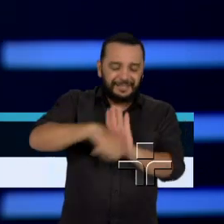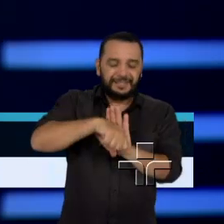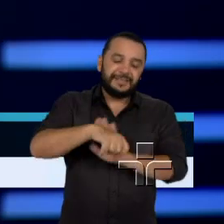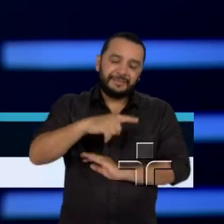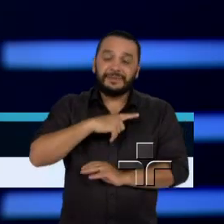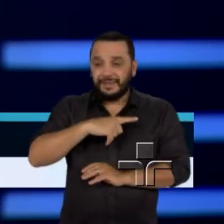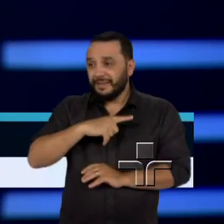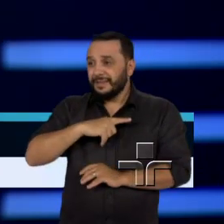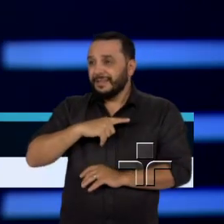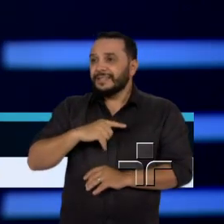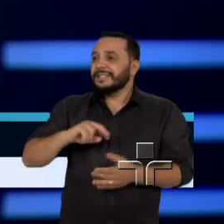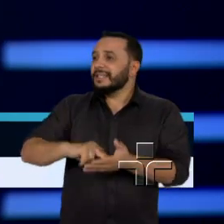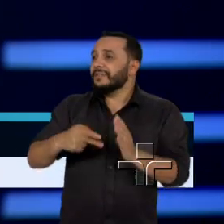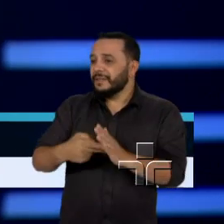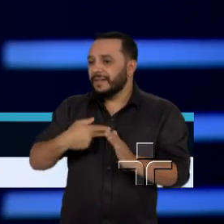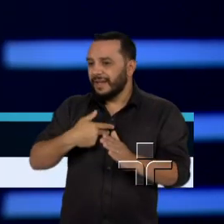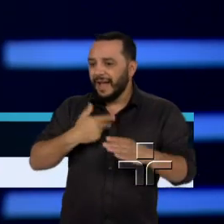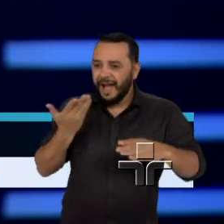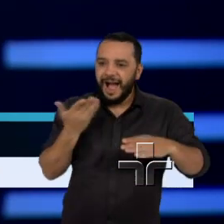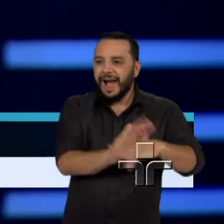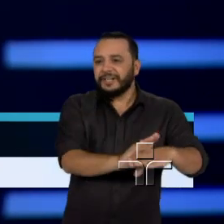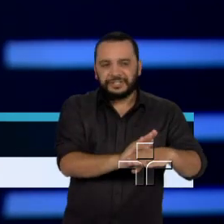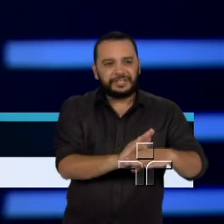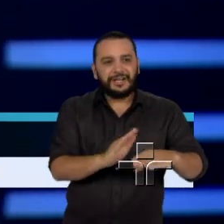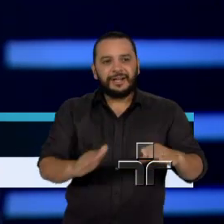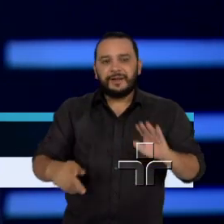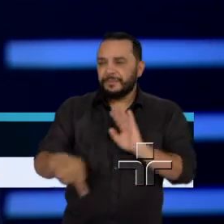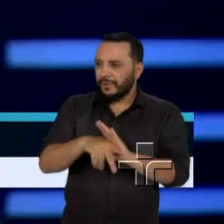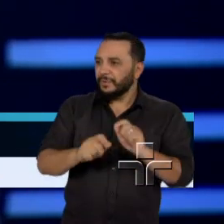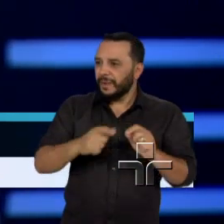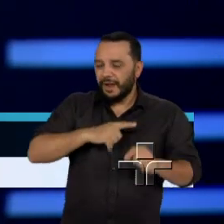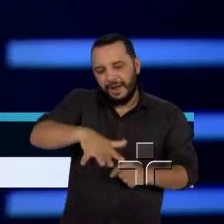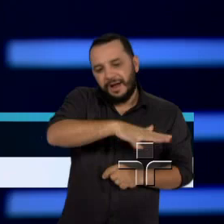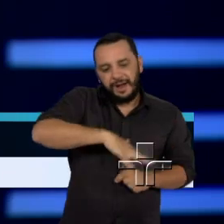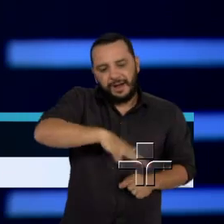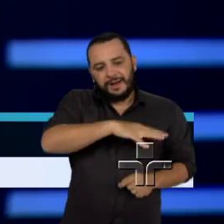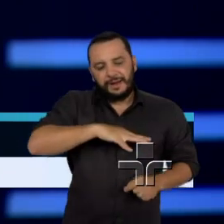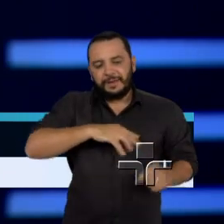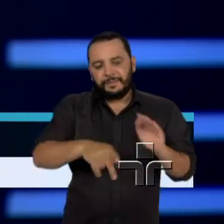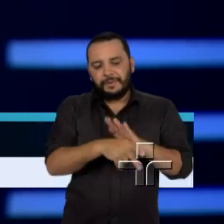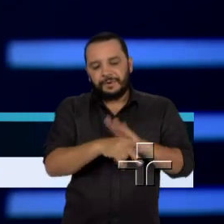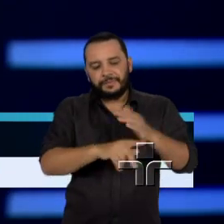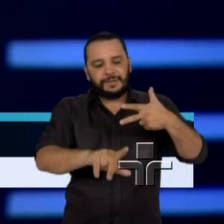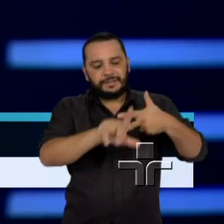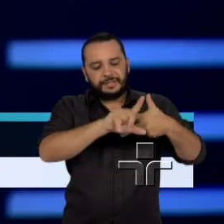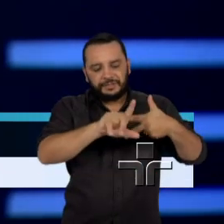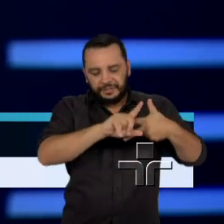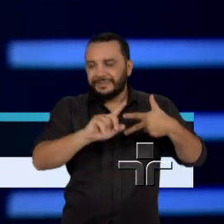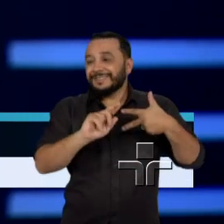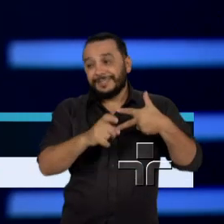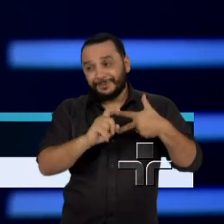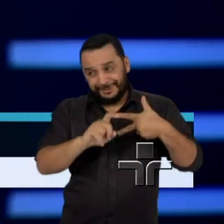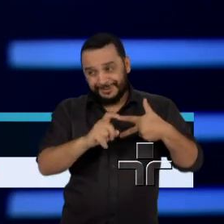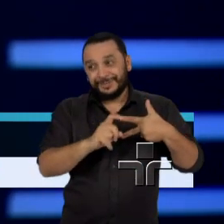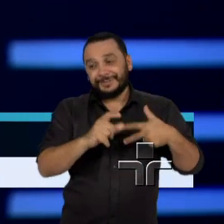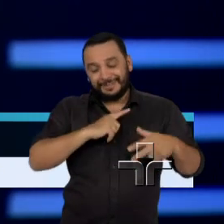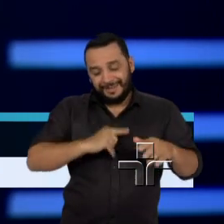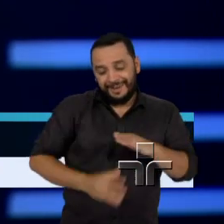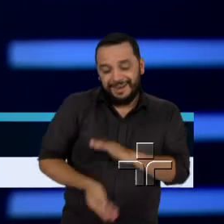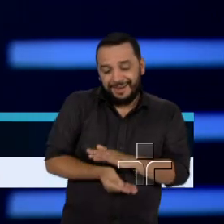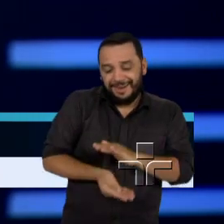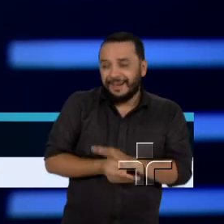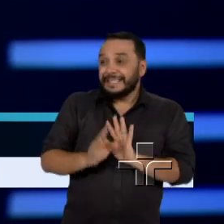indiretamente a favorecimentos na área pública, né? Seja no legislativo, seja no executivo, e é uma forma de, em vez de você fazer uma